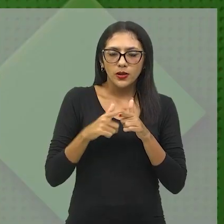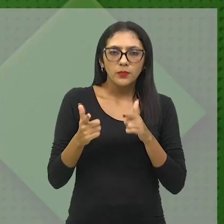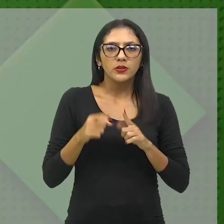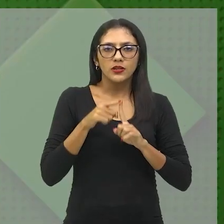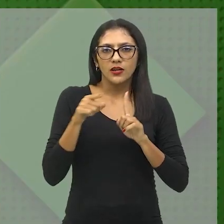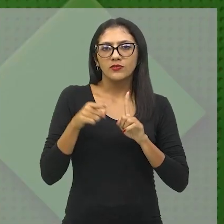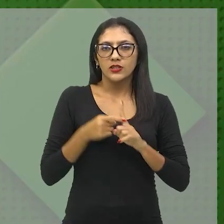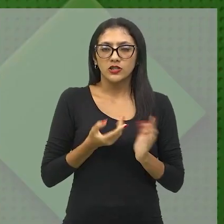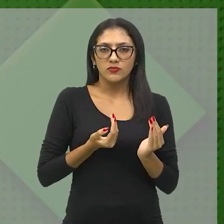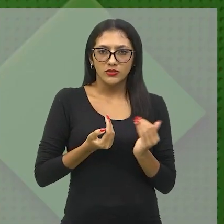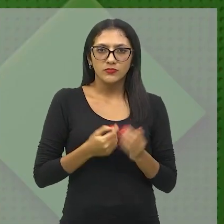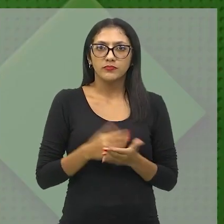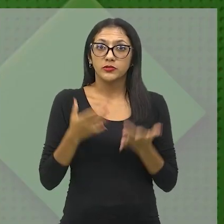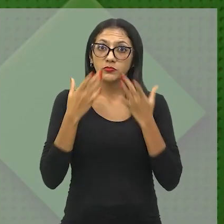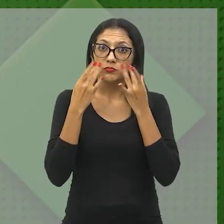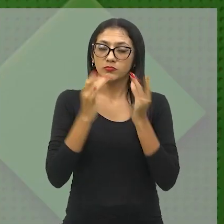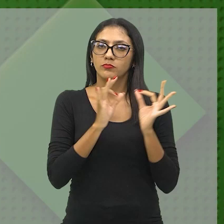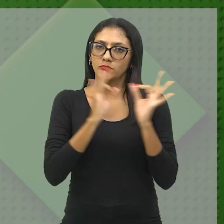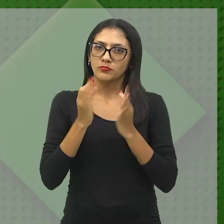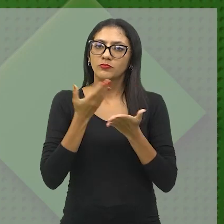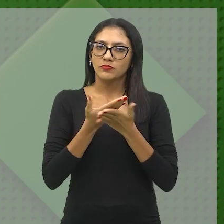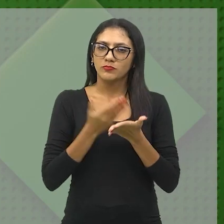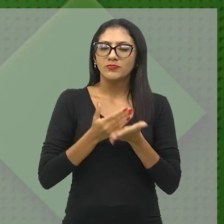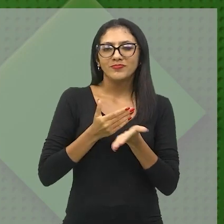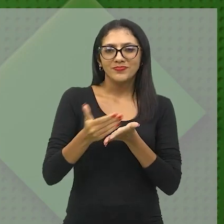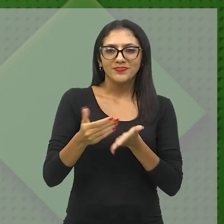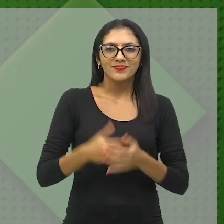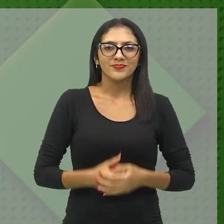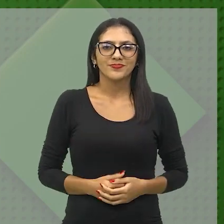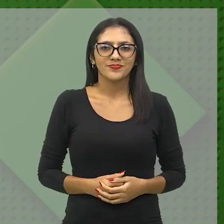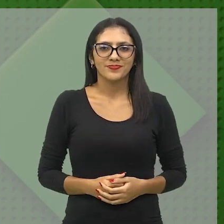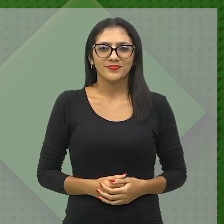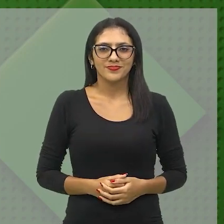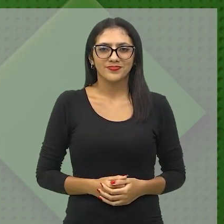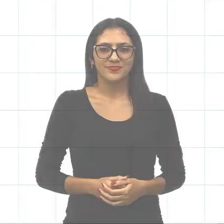Então prestem bastante atenção, fiquem ligadinhos aí que a nossa aula começa agora.